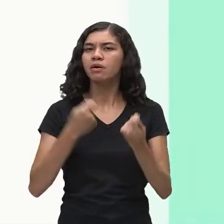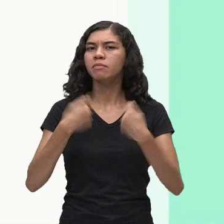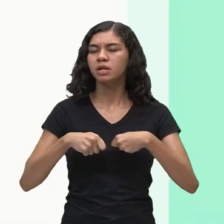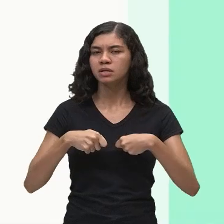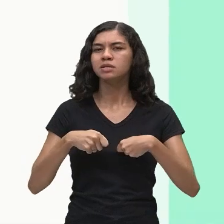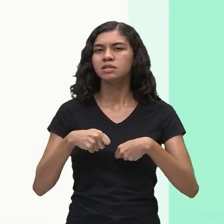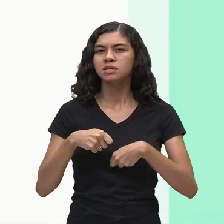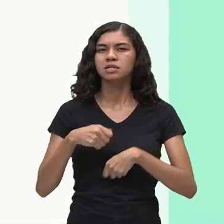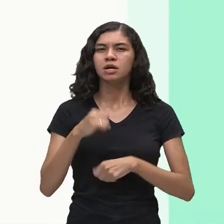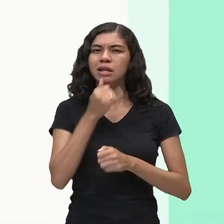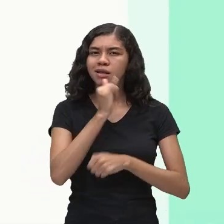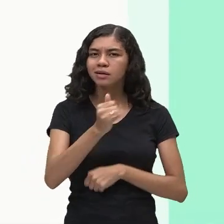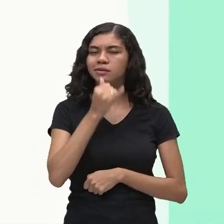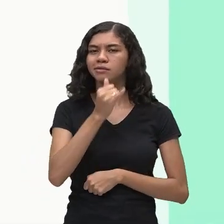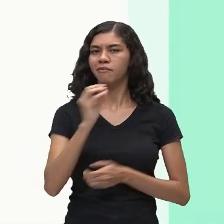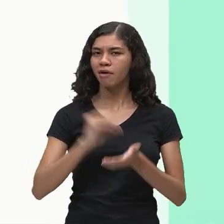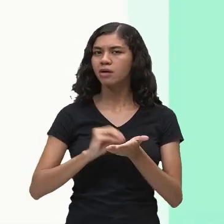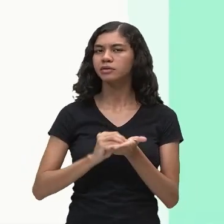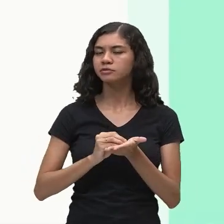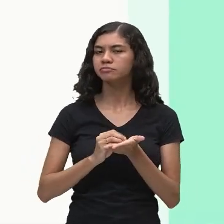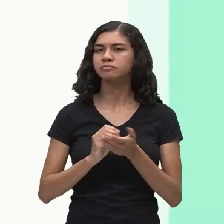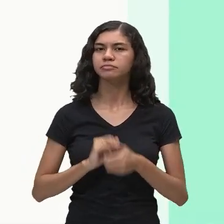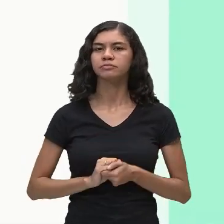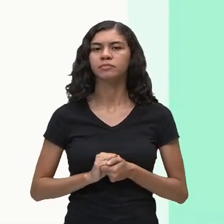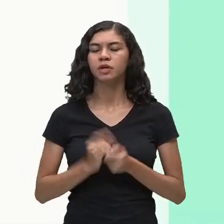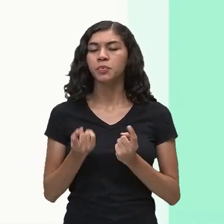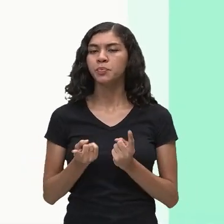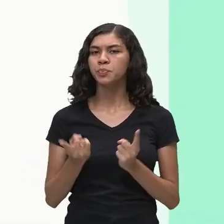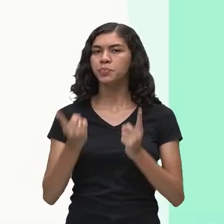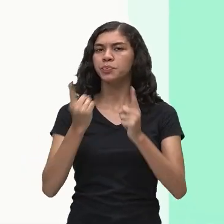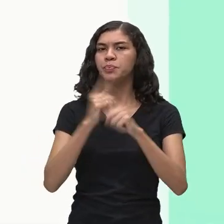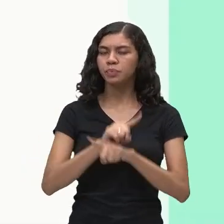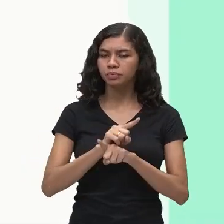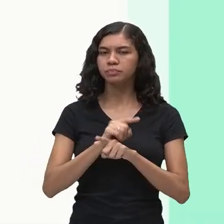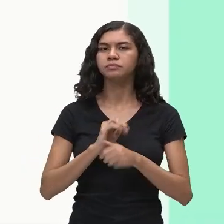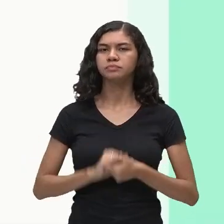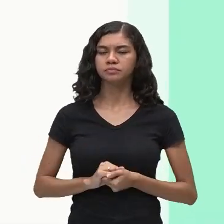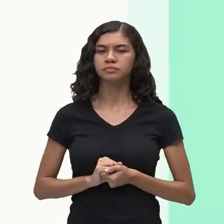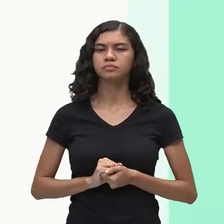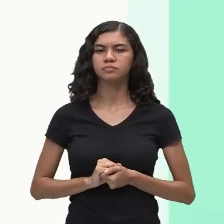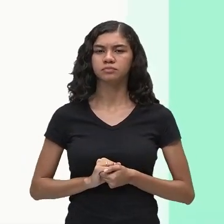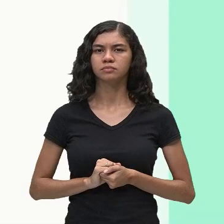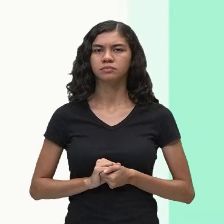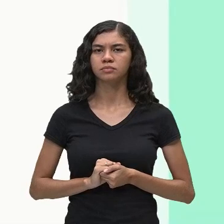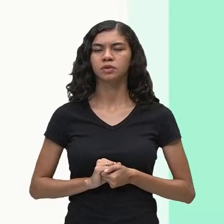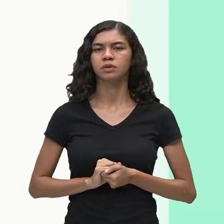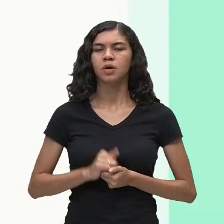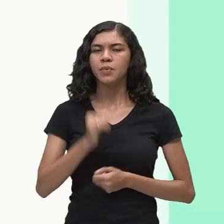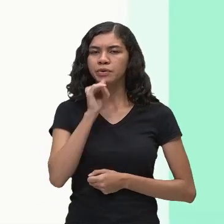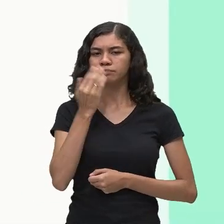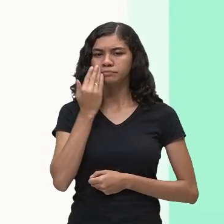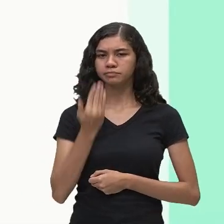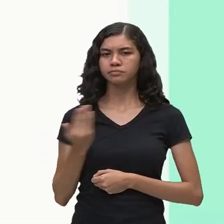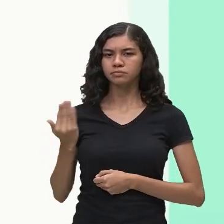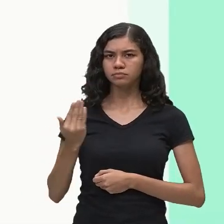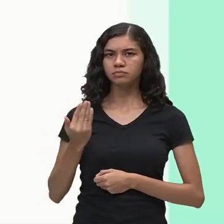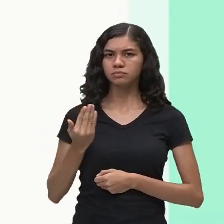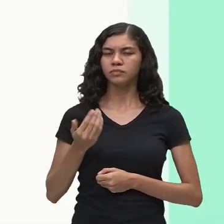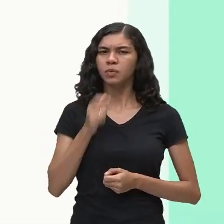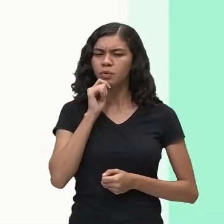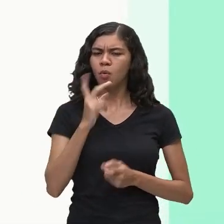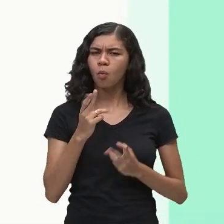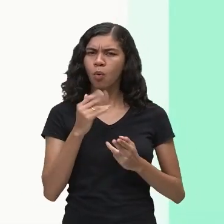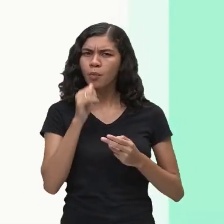de energia, nós temos aí a ação do outro hormônio produzido pelo pâncreas, que é o glucagon, que ele vai estimular o